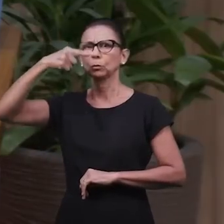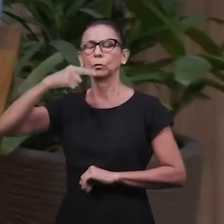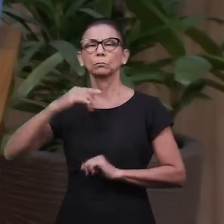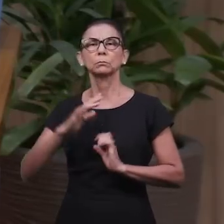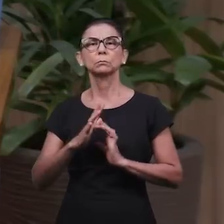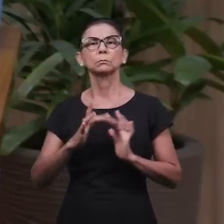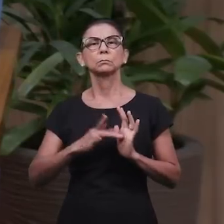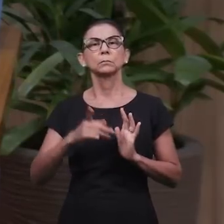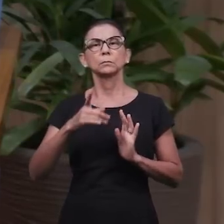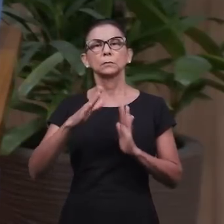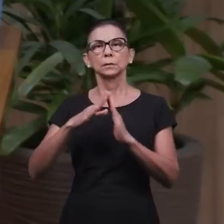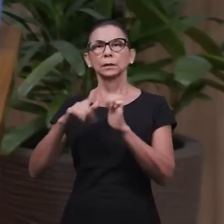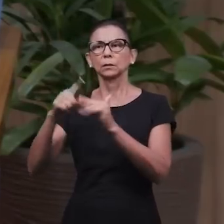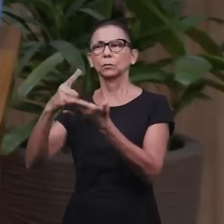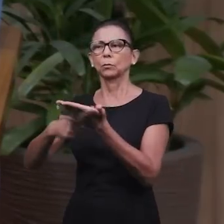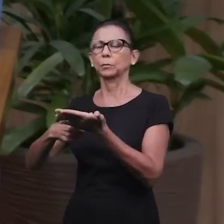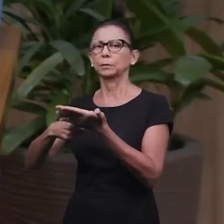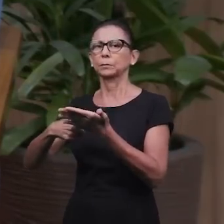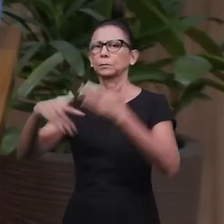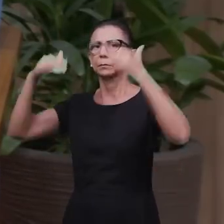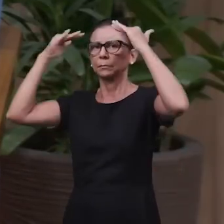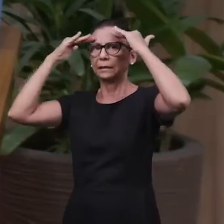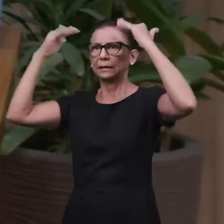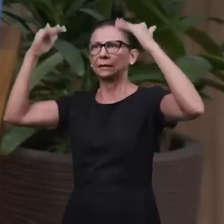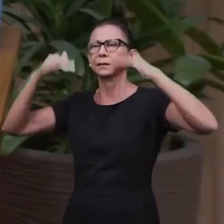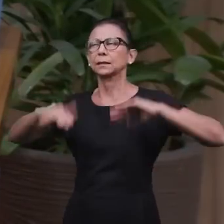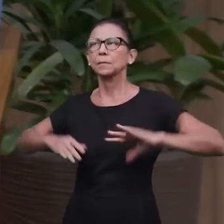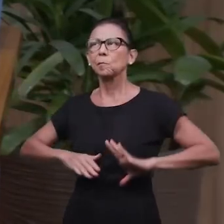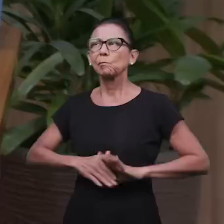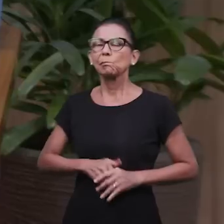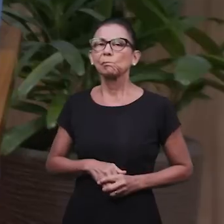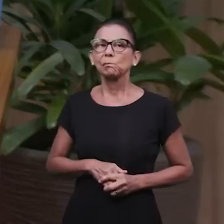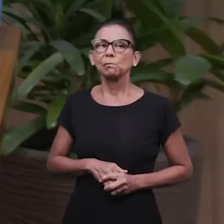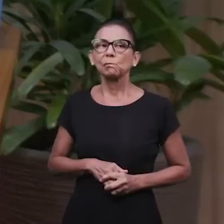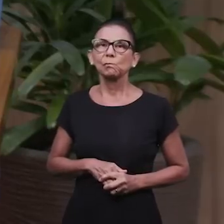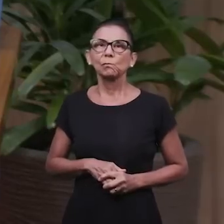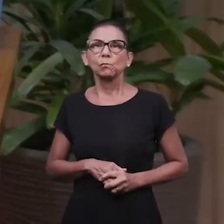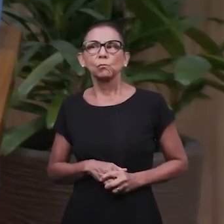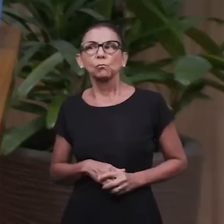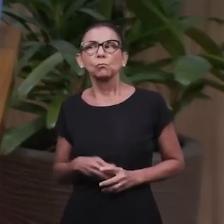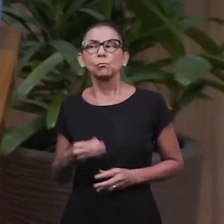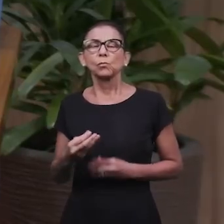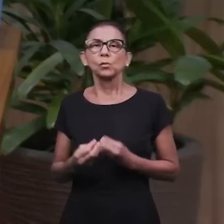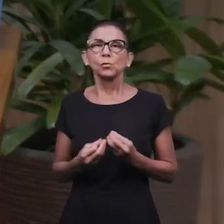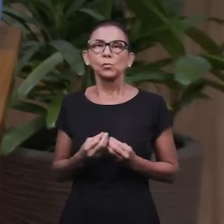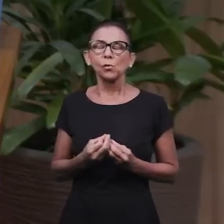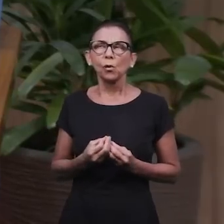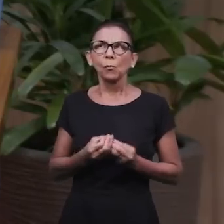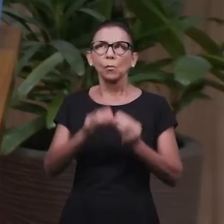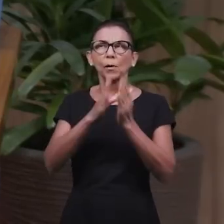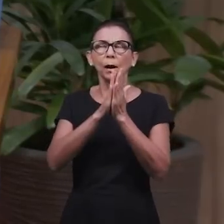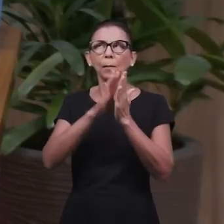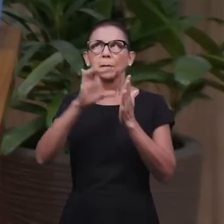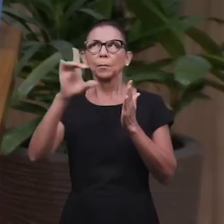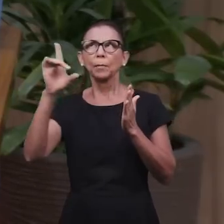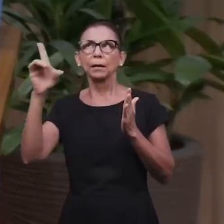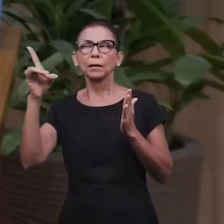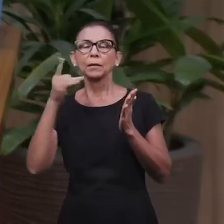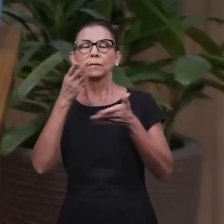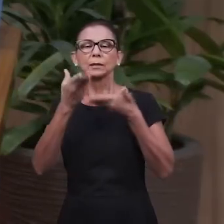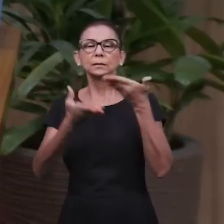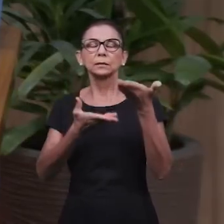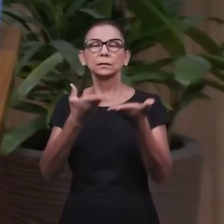tem o compromisso com ele em obedecer. Agora, como promover o aprendizado da palavra